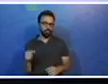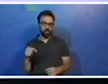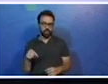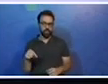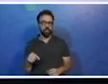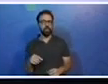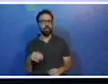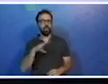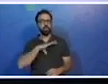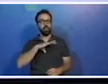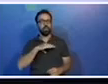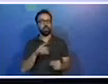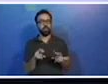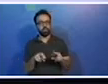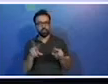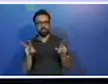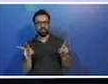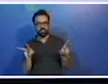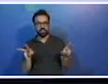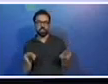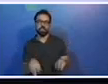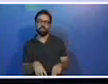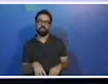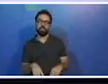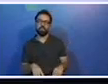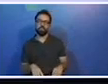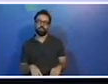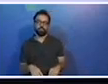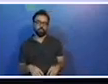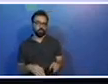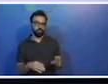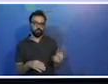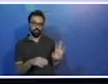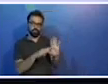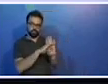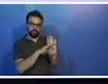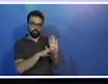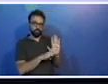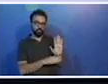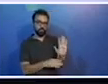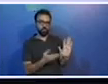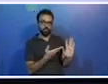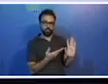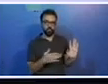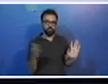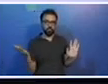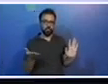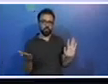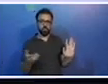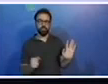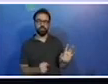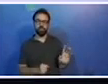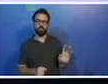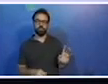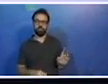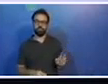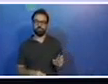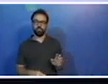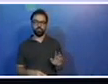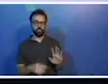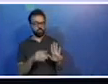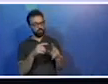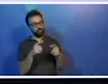a uma outra coisa. Mas aí tá, quais são os tempos presentes que tem em inglês, professor? É o